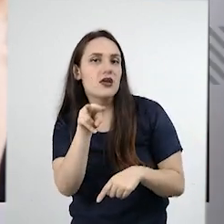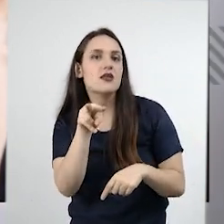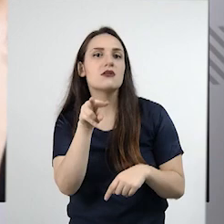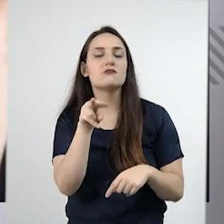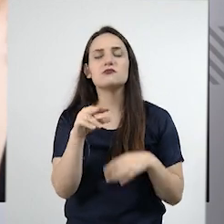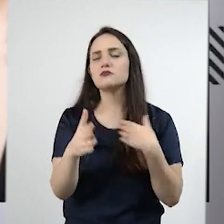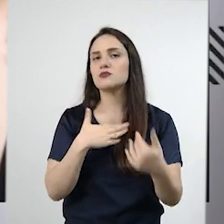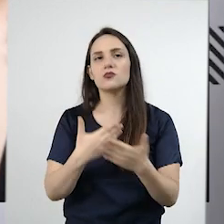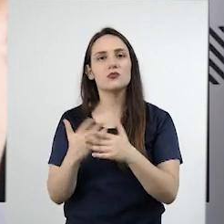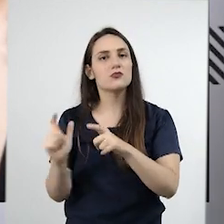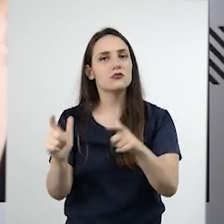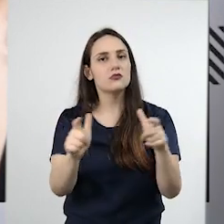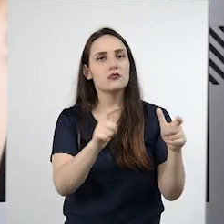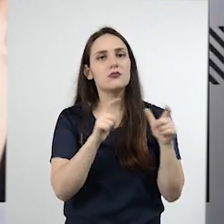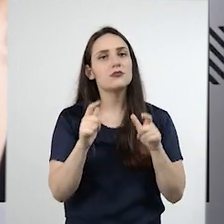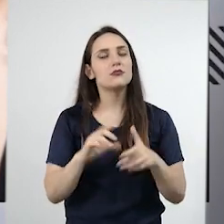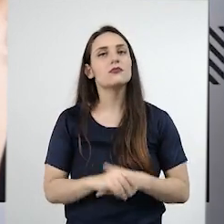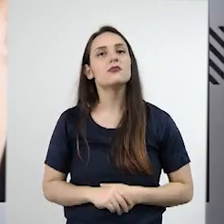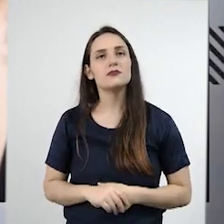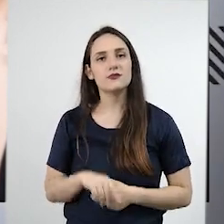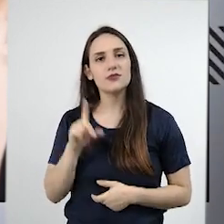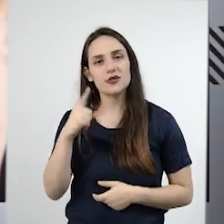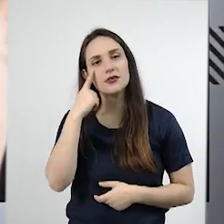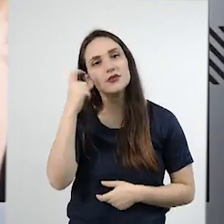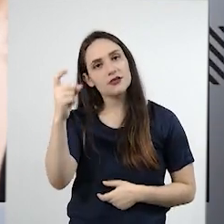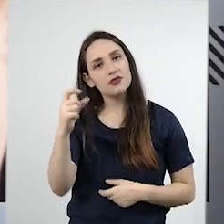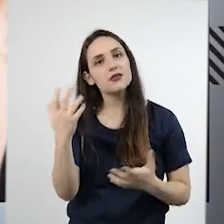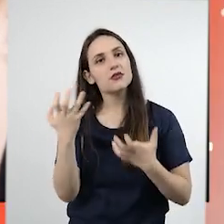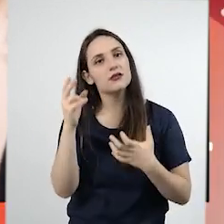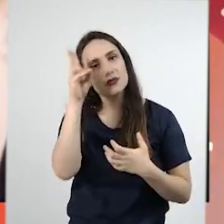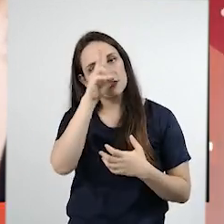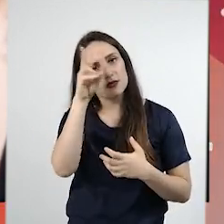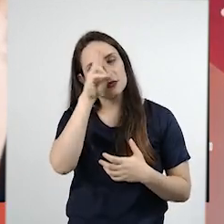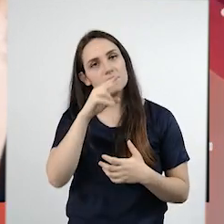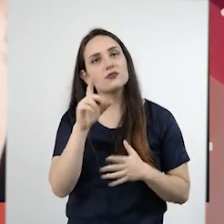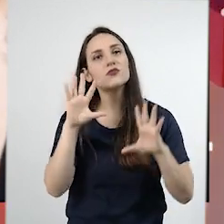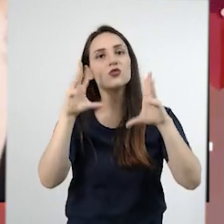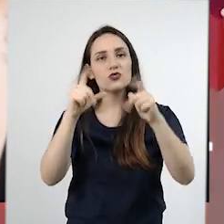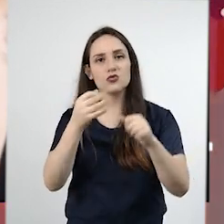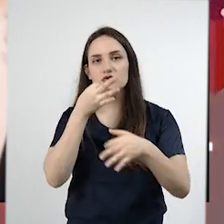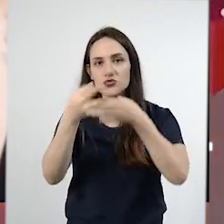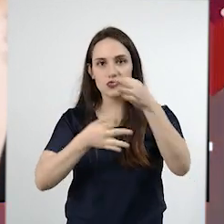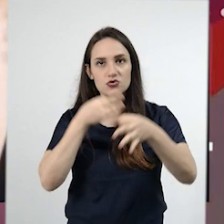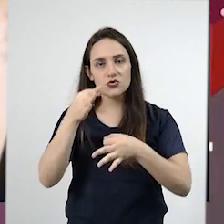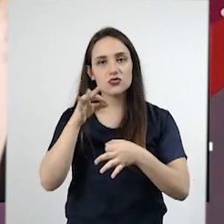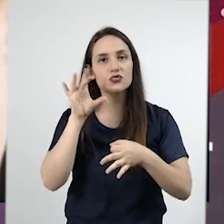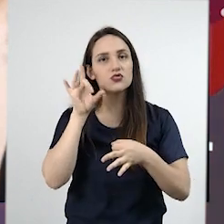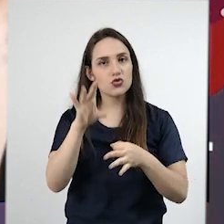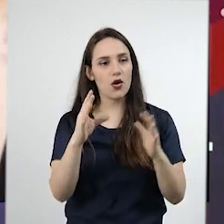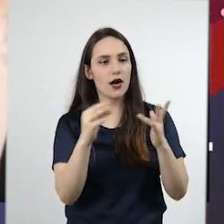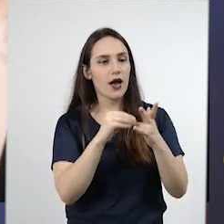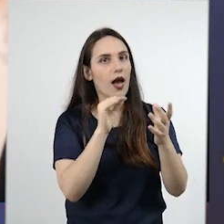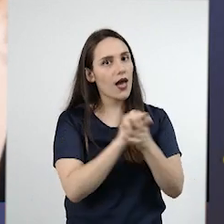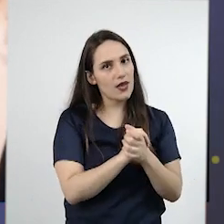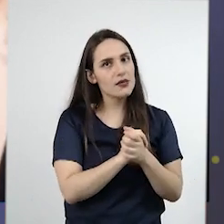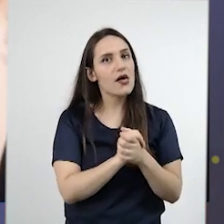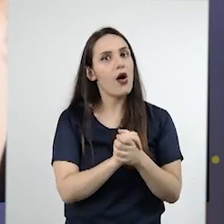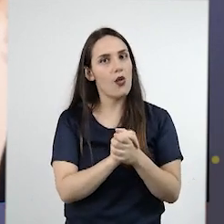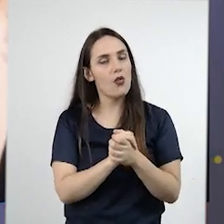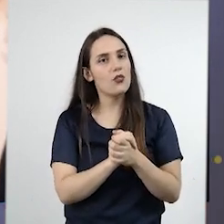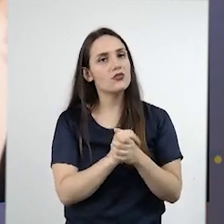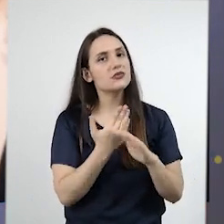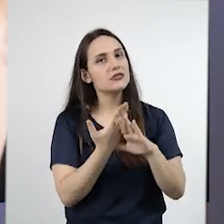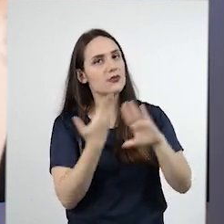você esteja, é interessante lembrar que as dicas não são só para aqueles casais que estão à distância.